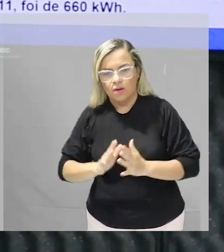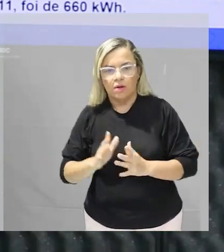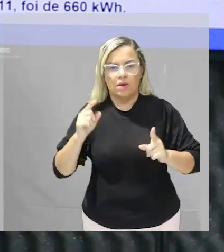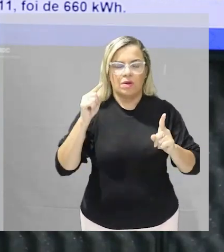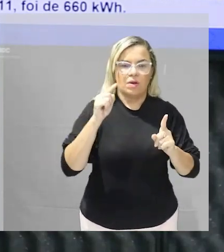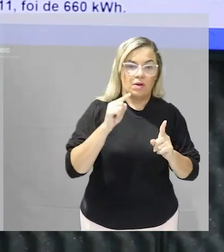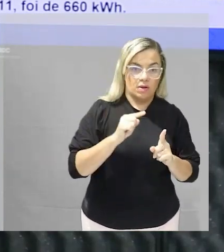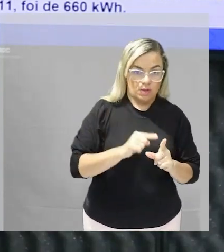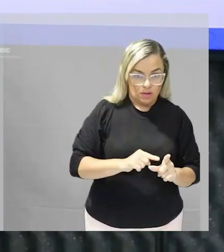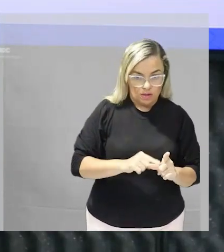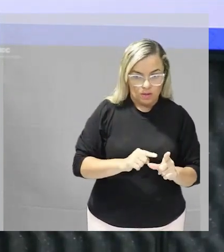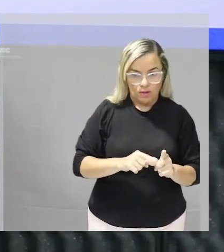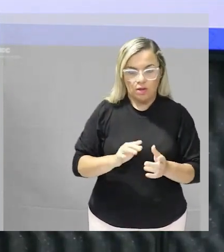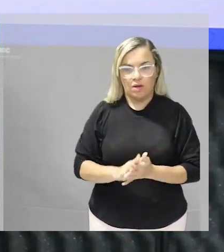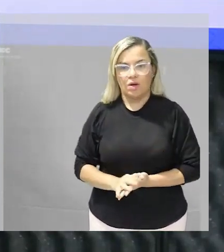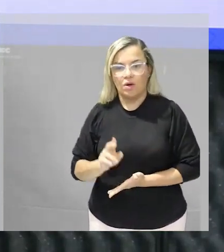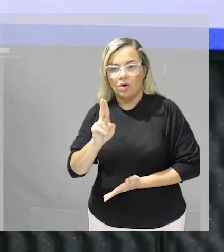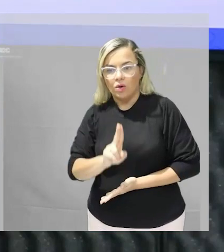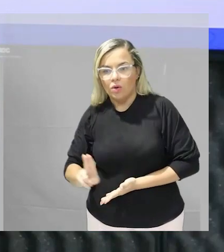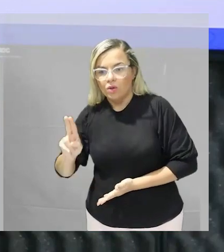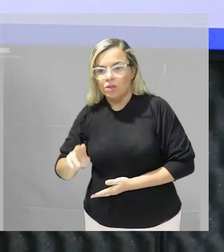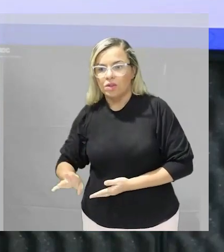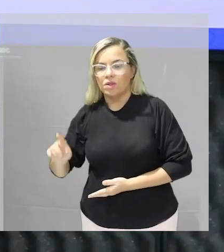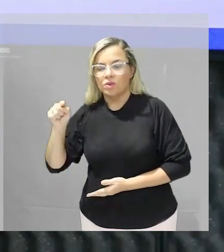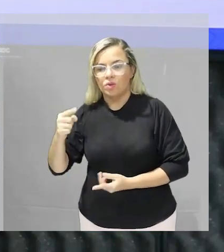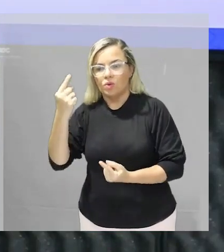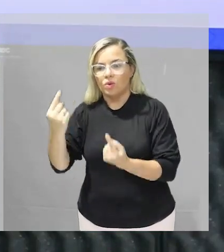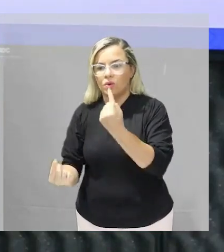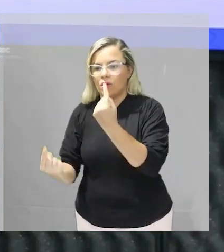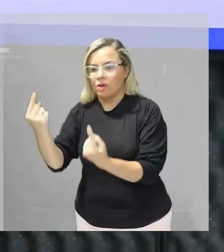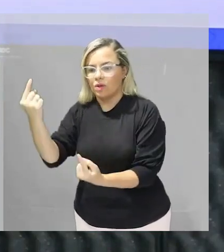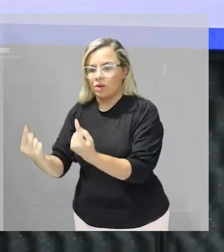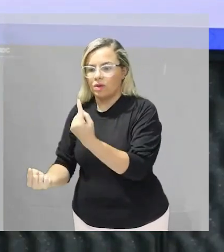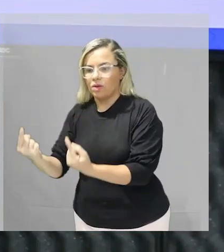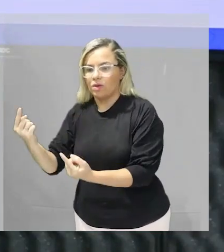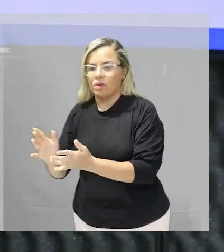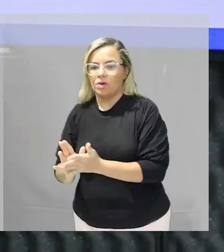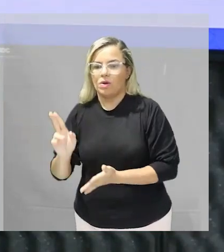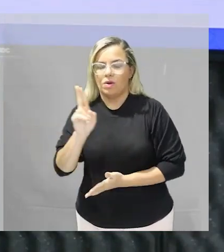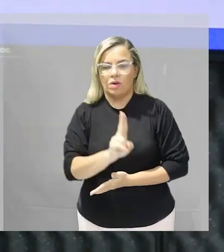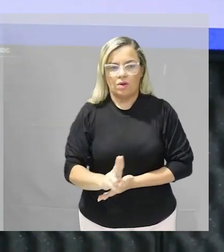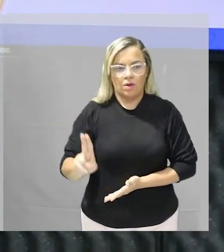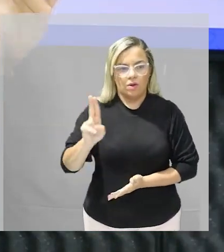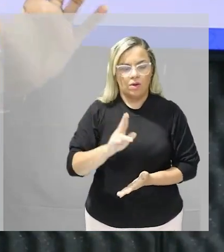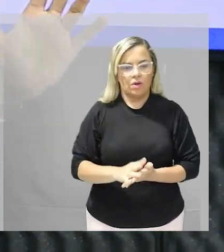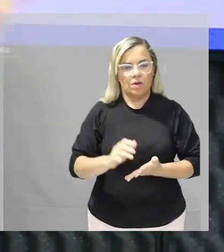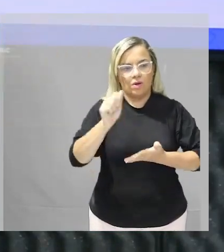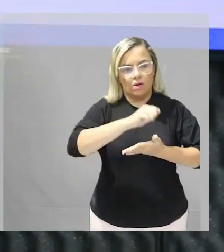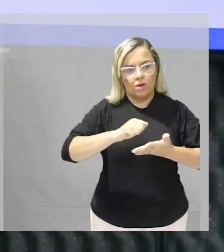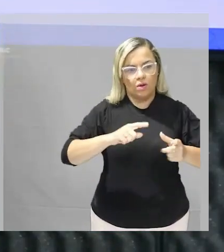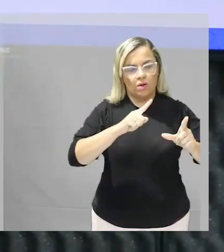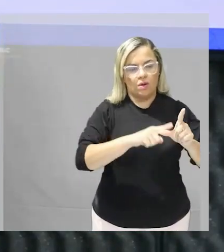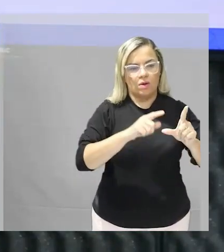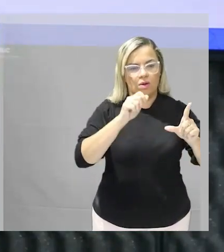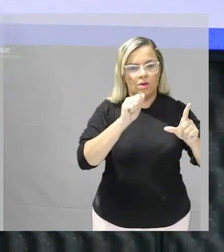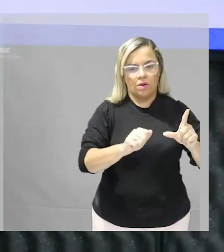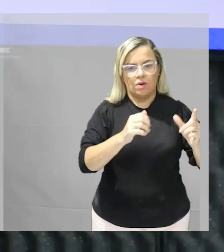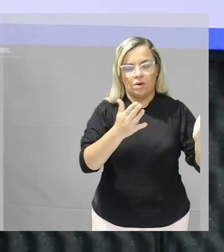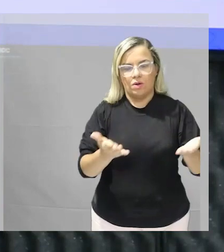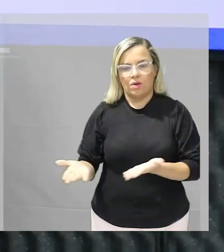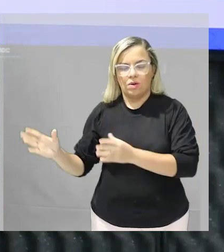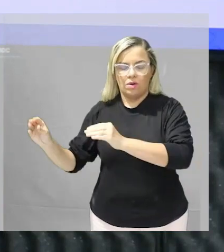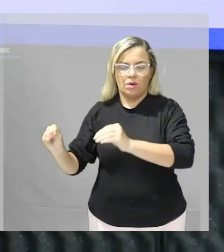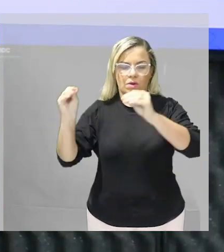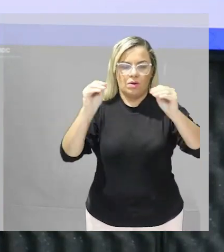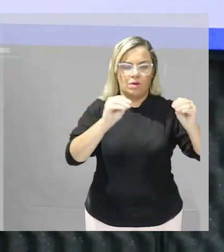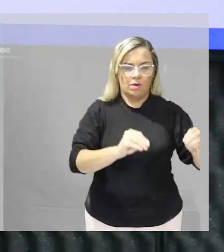lá naquele gráfico certinho então olha só pegamos lá o que estava escrito na letra A do jeitinho